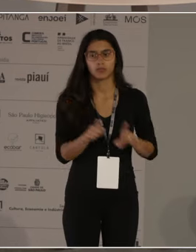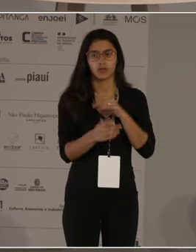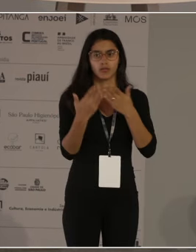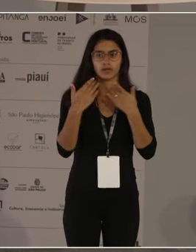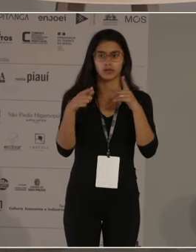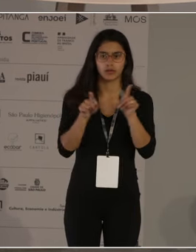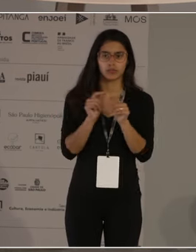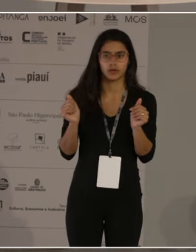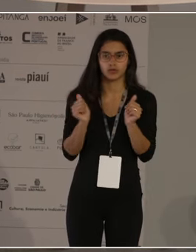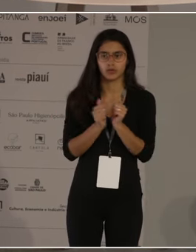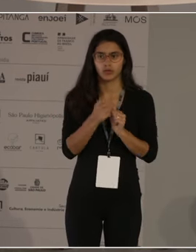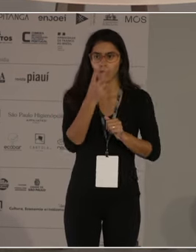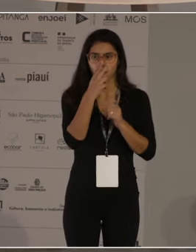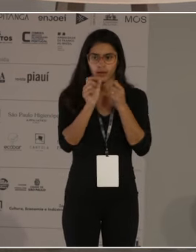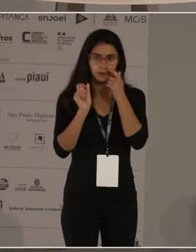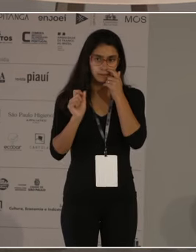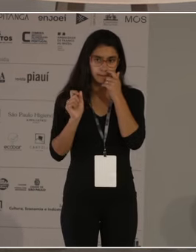ele. Eu acho assim,